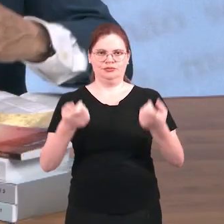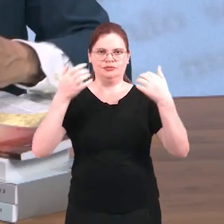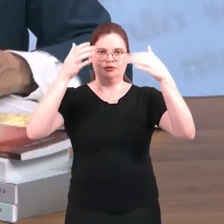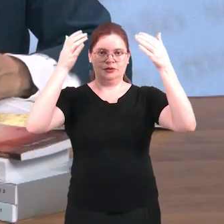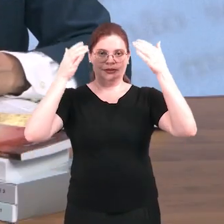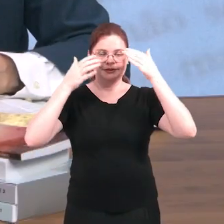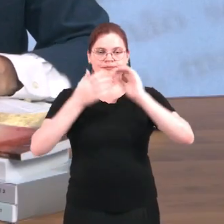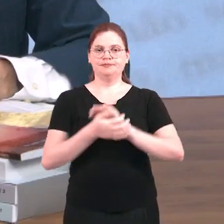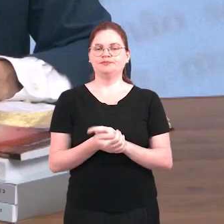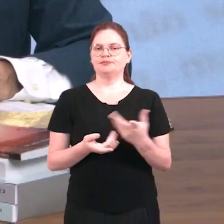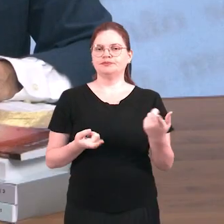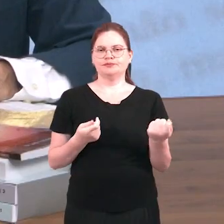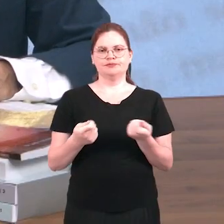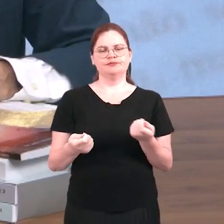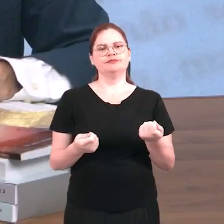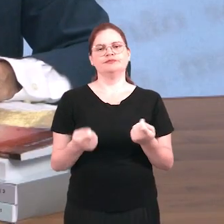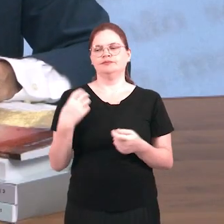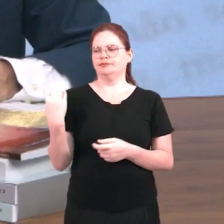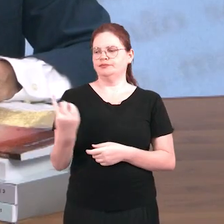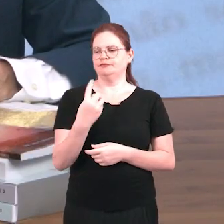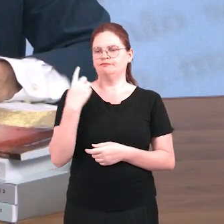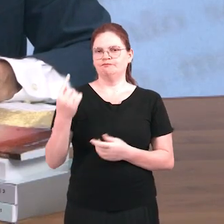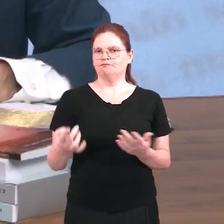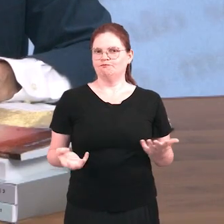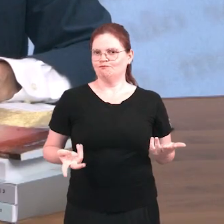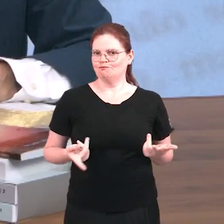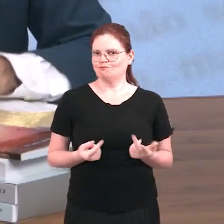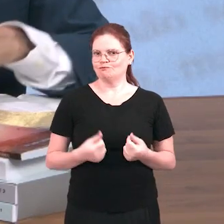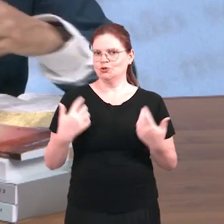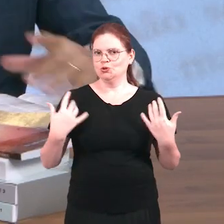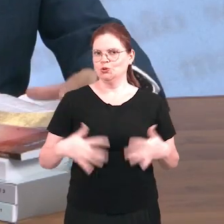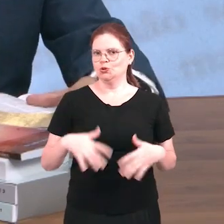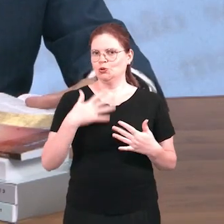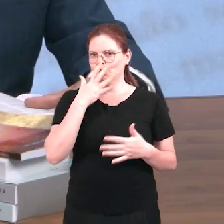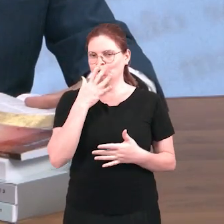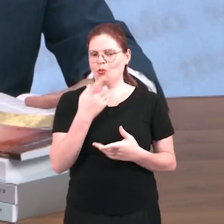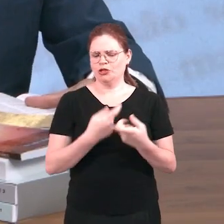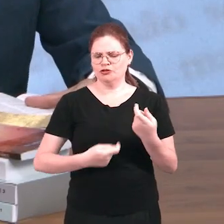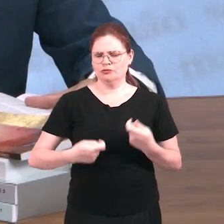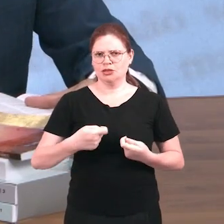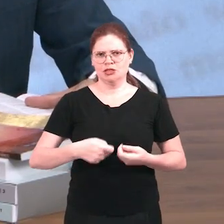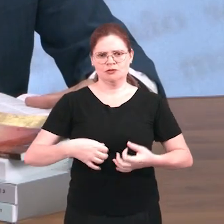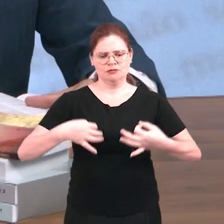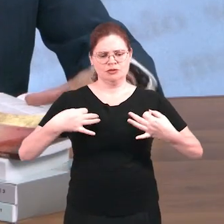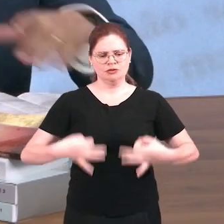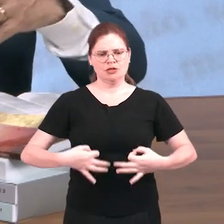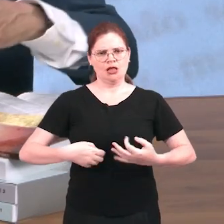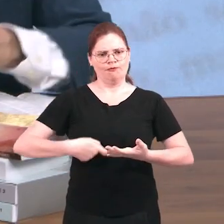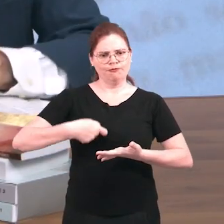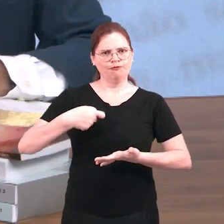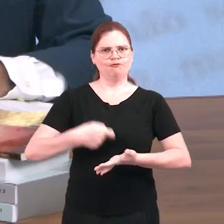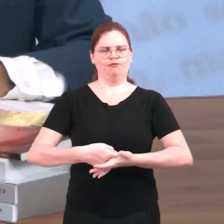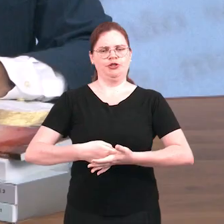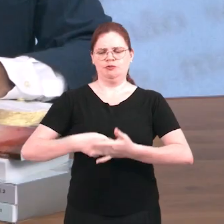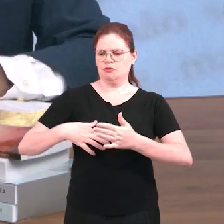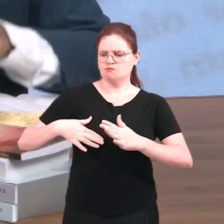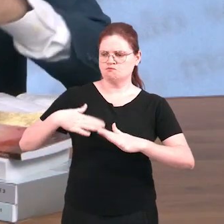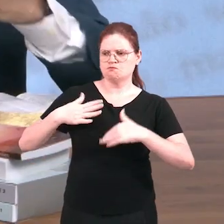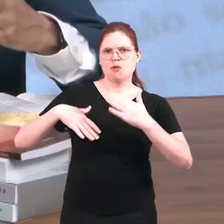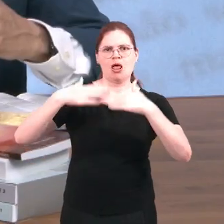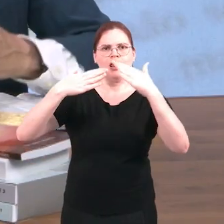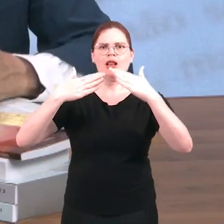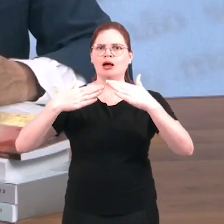O governo de Davi foi extraordinário, uma administração firme e progressista